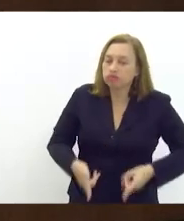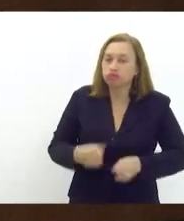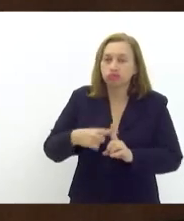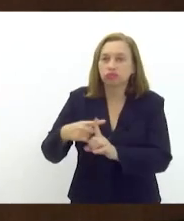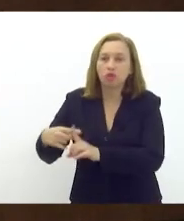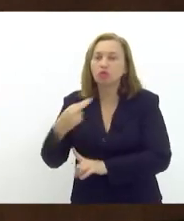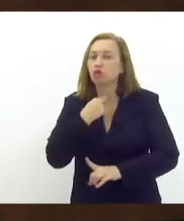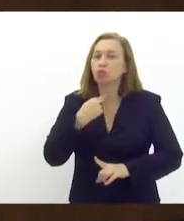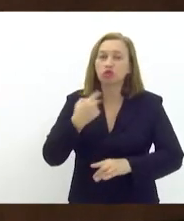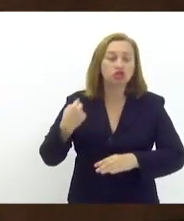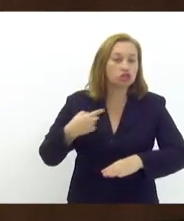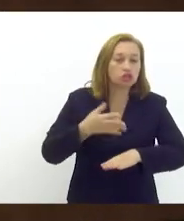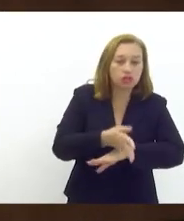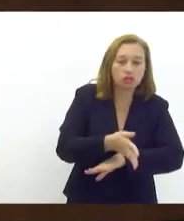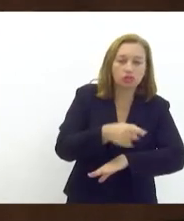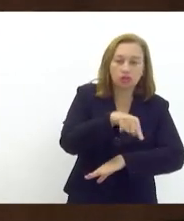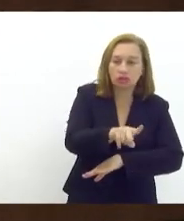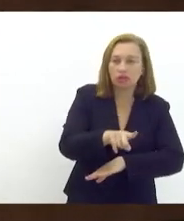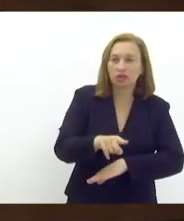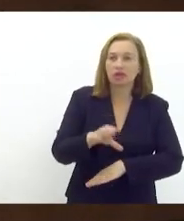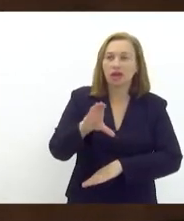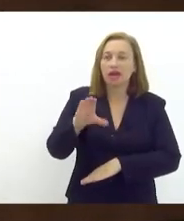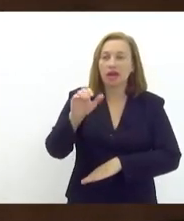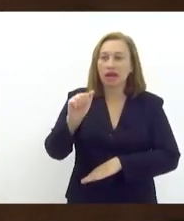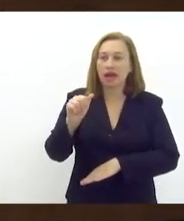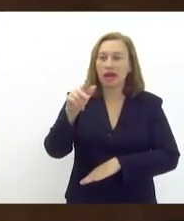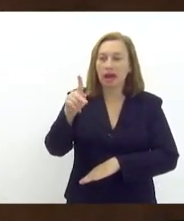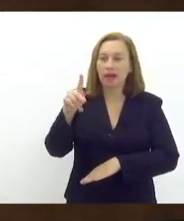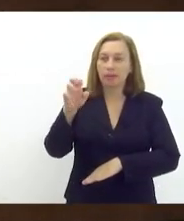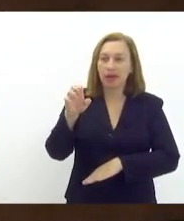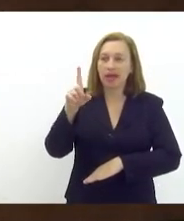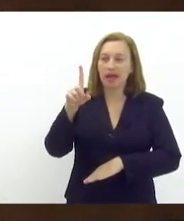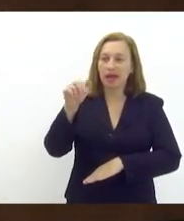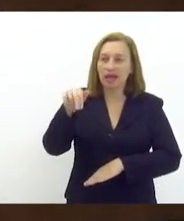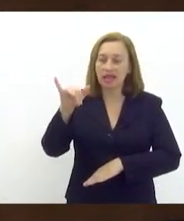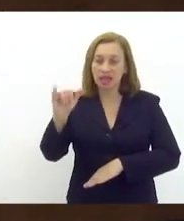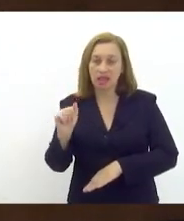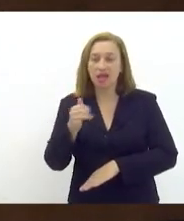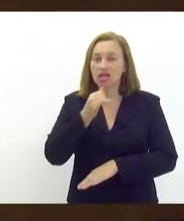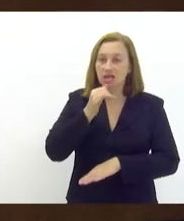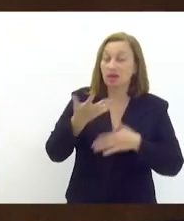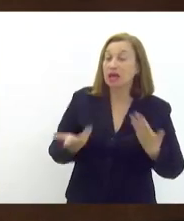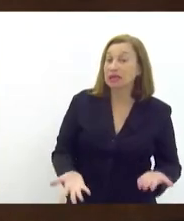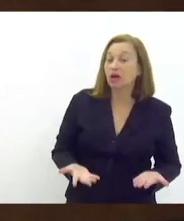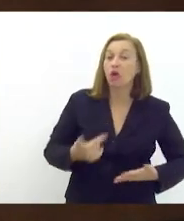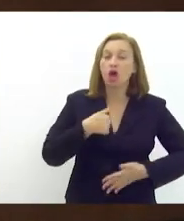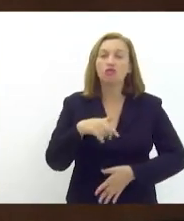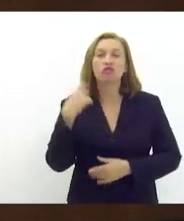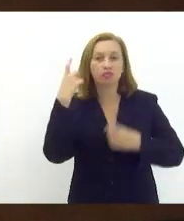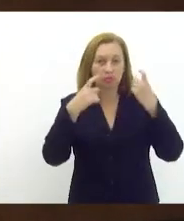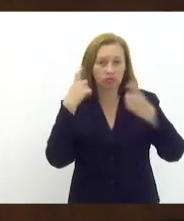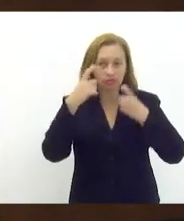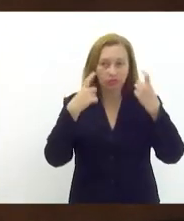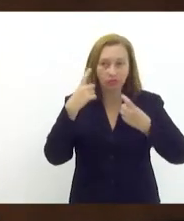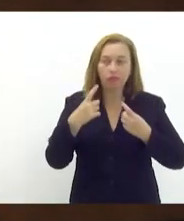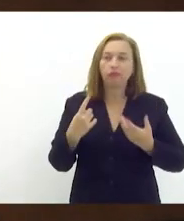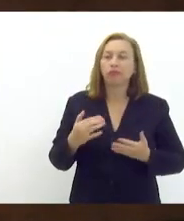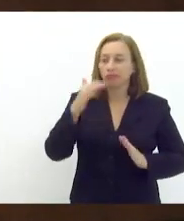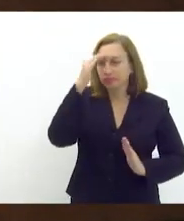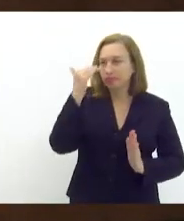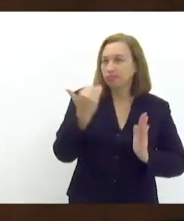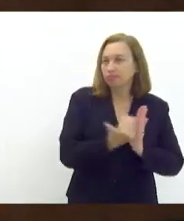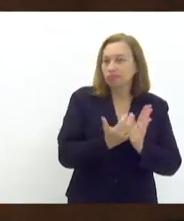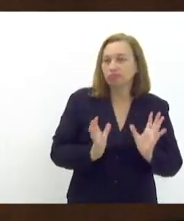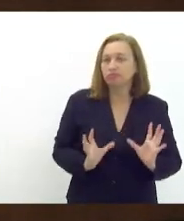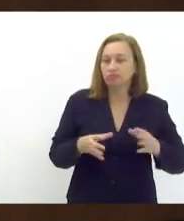que eles não podiam exercer a Capelania por exemplo então eu fiquei muito preocupado com isso cumpra-se se